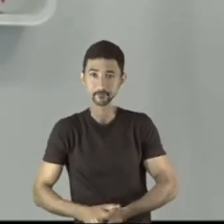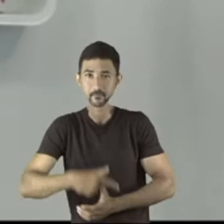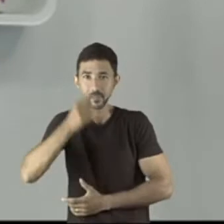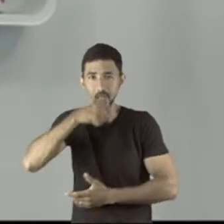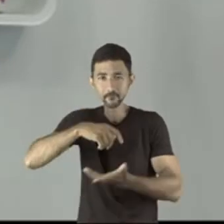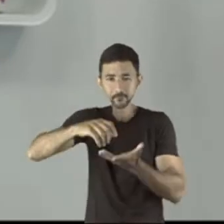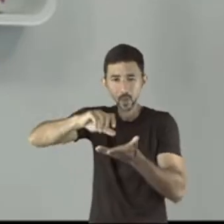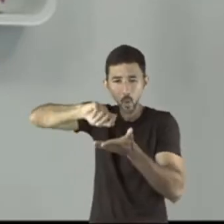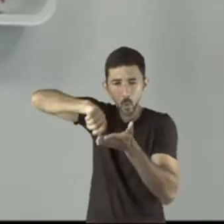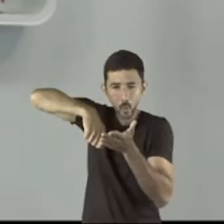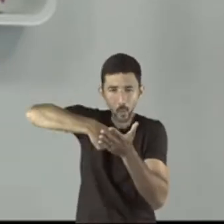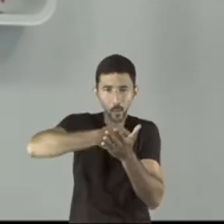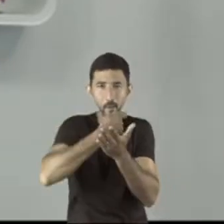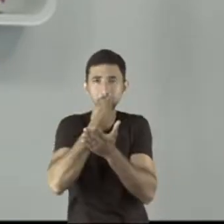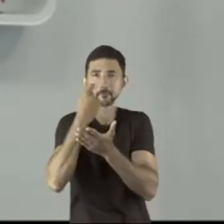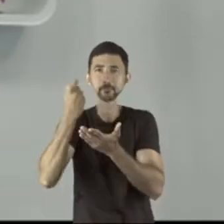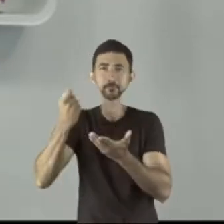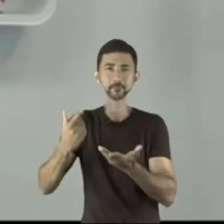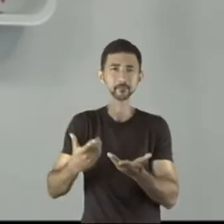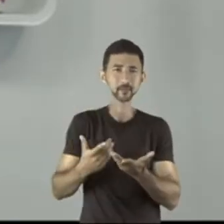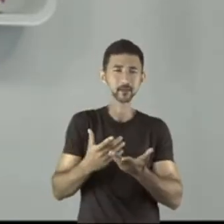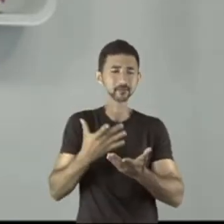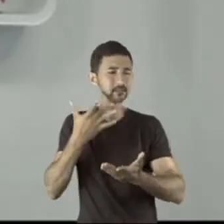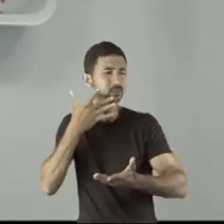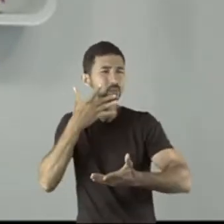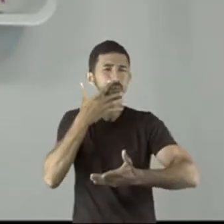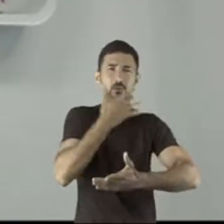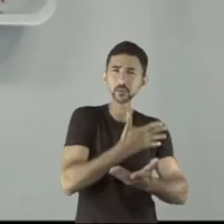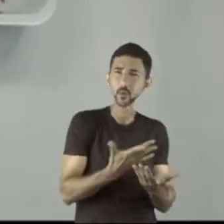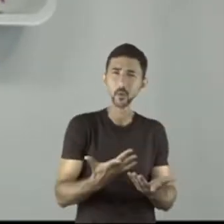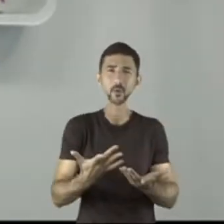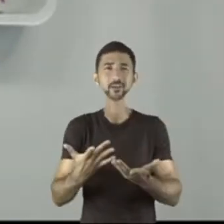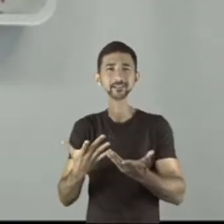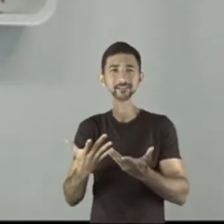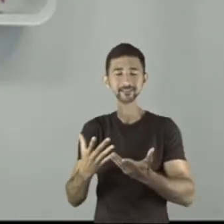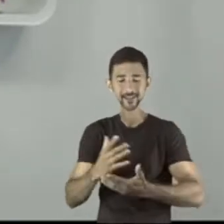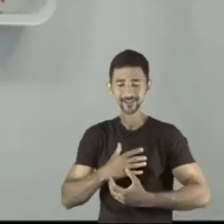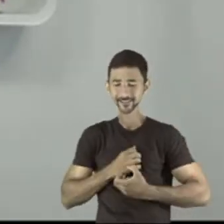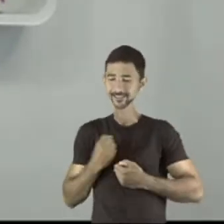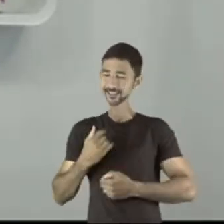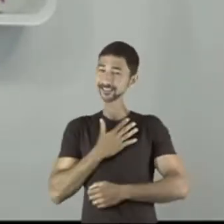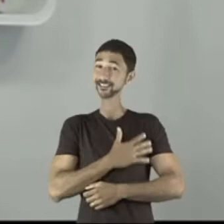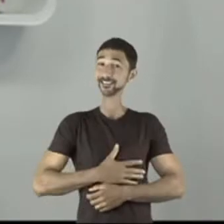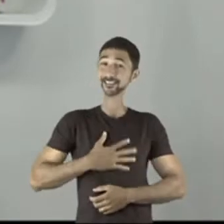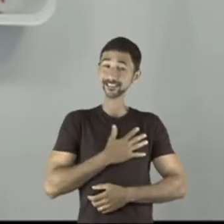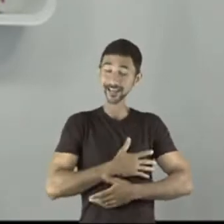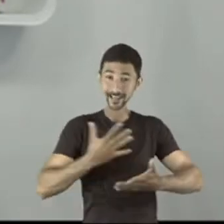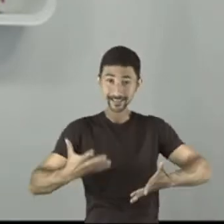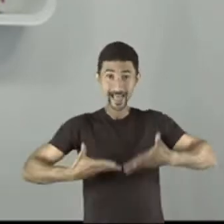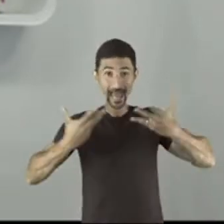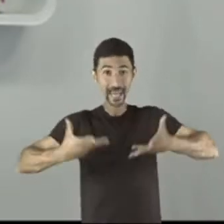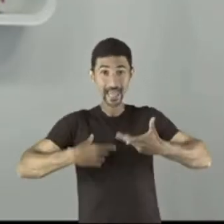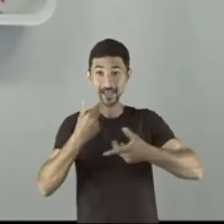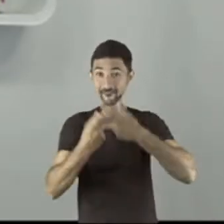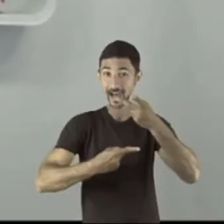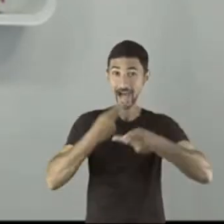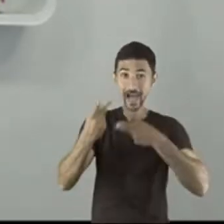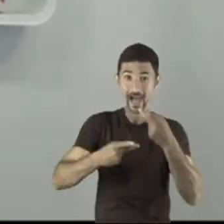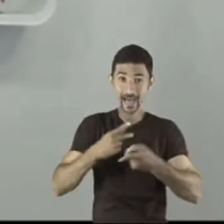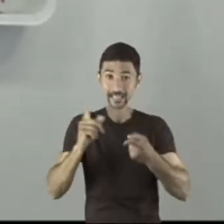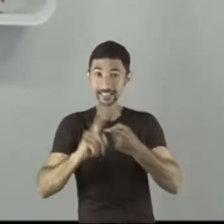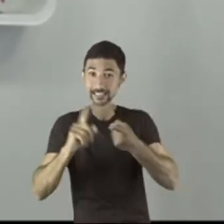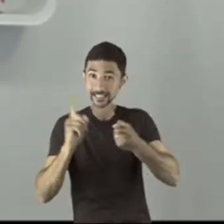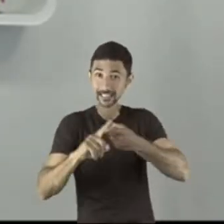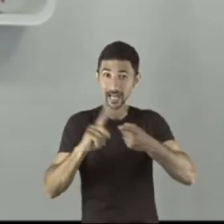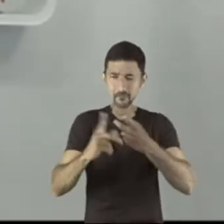Lamber fundo da panela, que delícia! Ser tratada com afeição, ser alegre e tagarela e